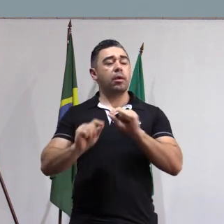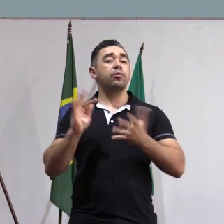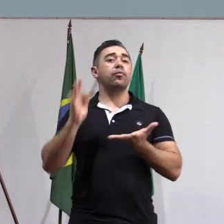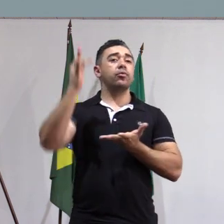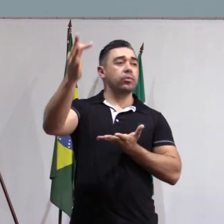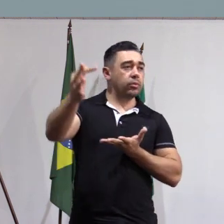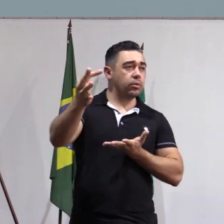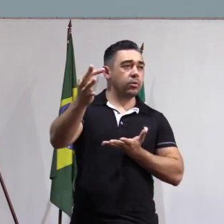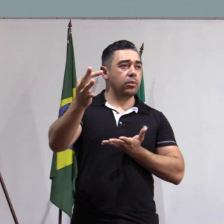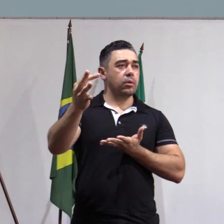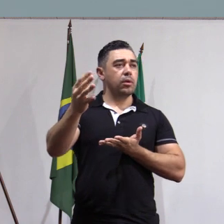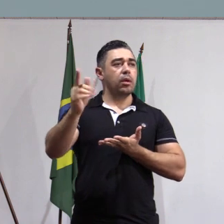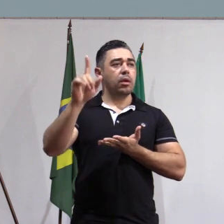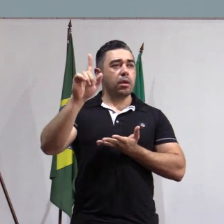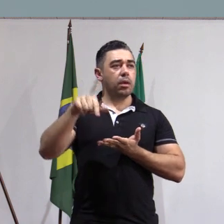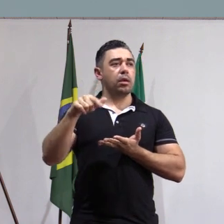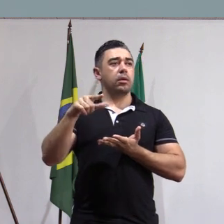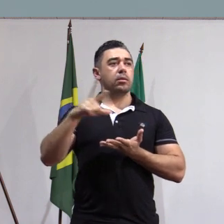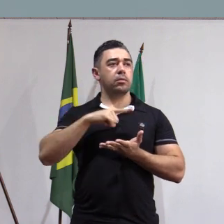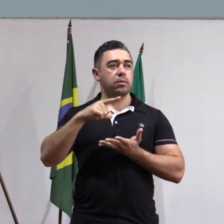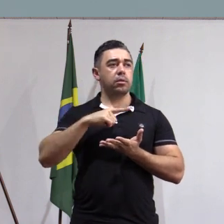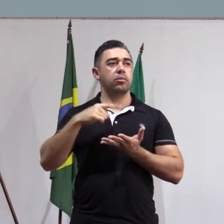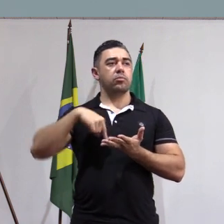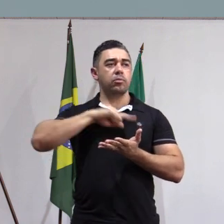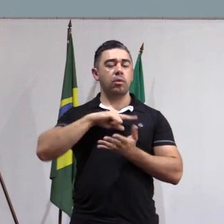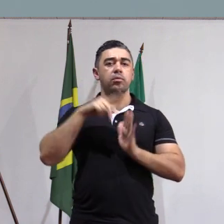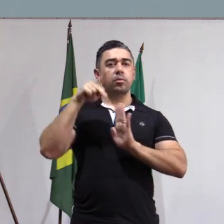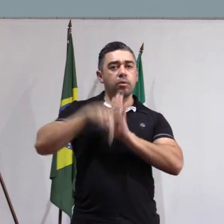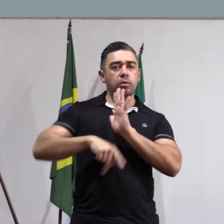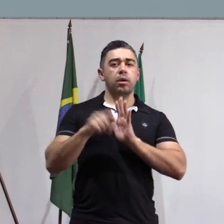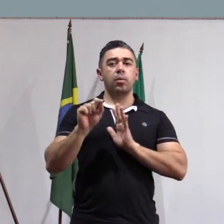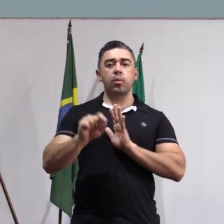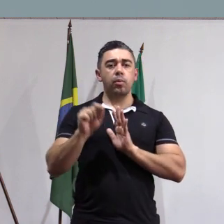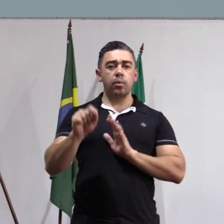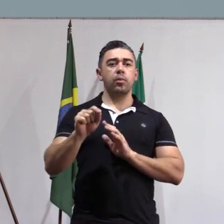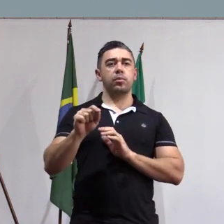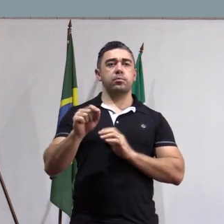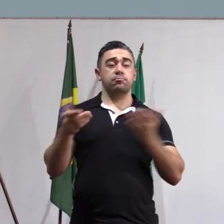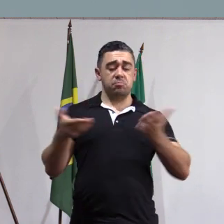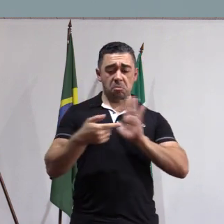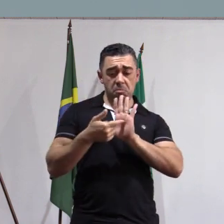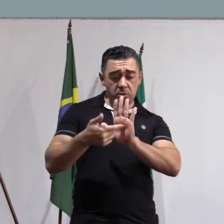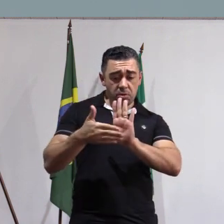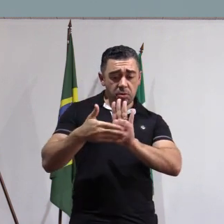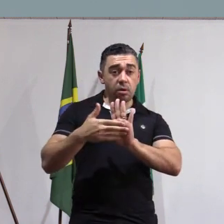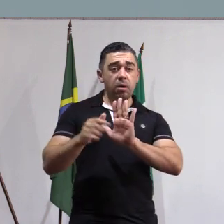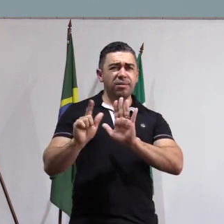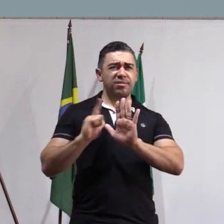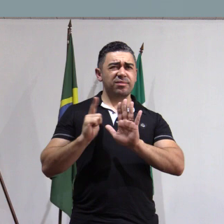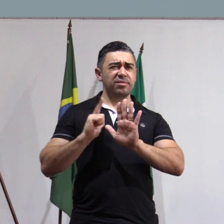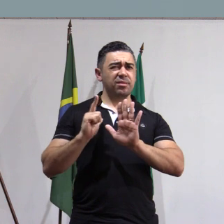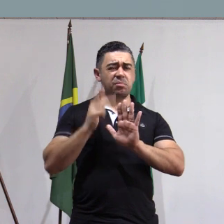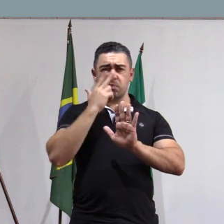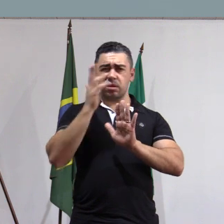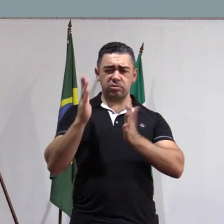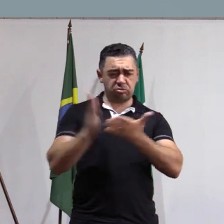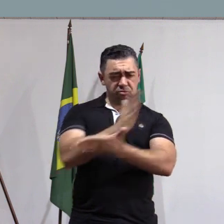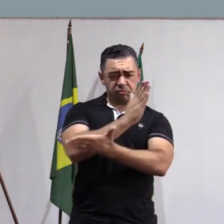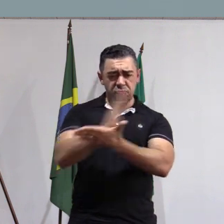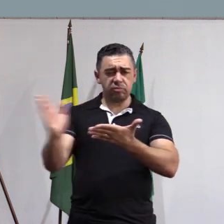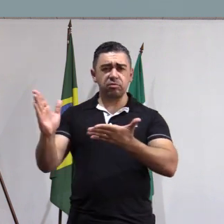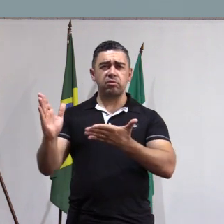futuro? Que essa é a grande questão que nos coloca esse projeto, que está aí trazendo para nós uma grande perspectiva de divisão